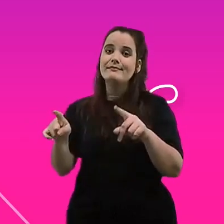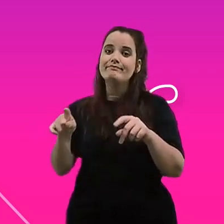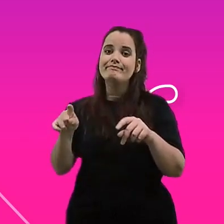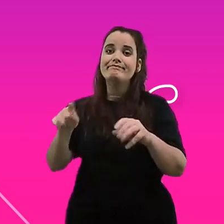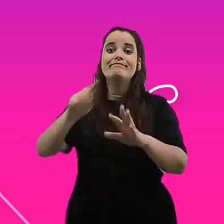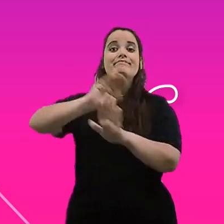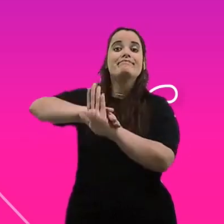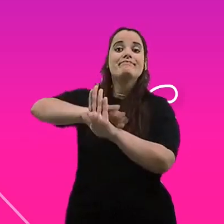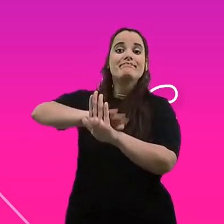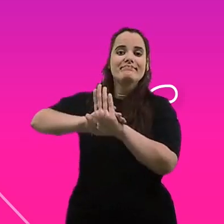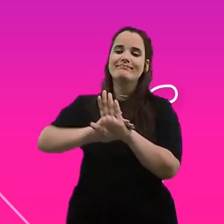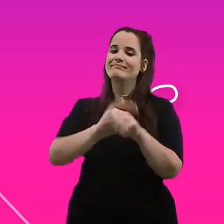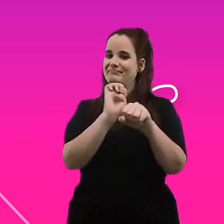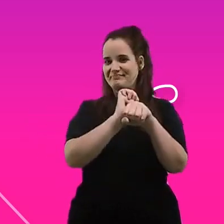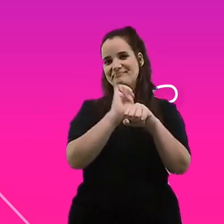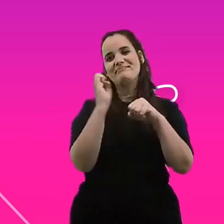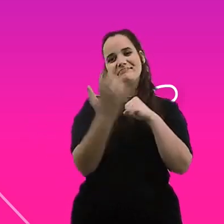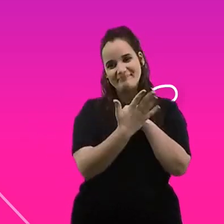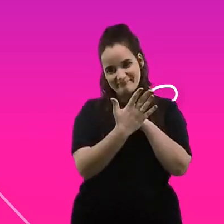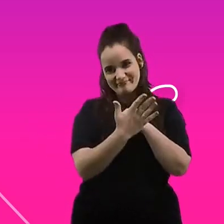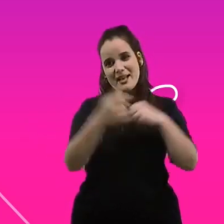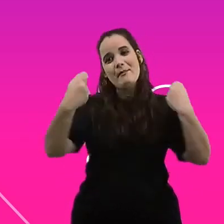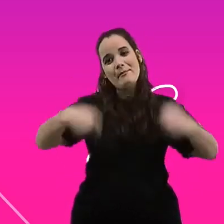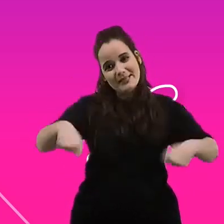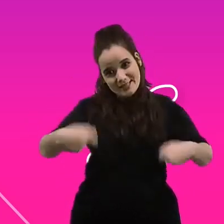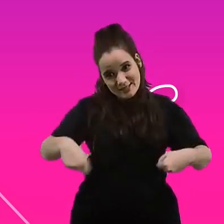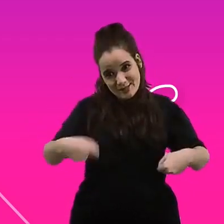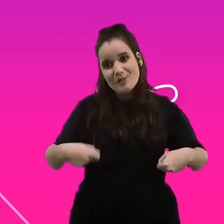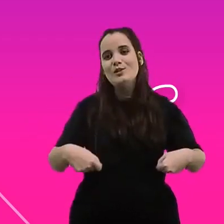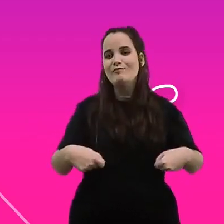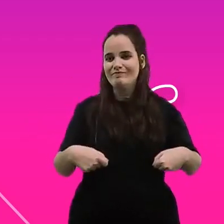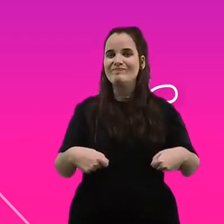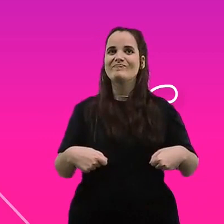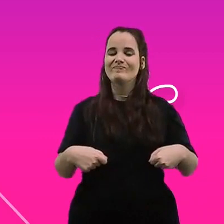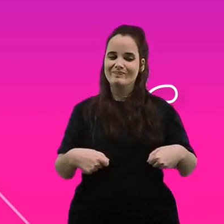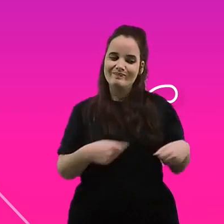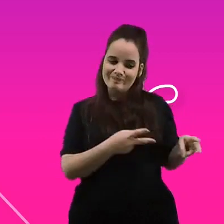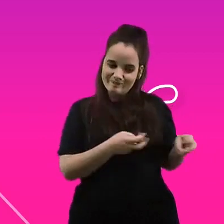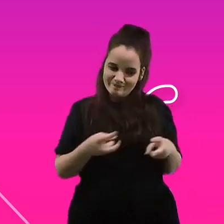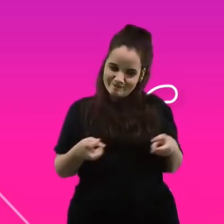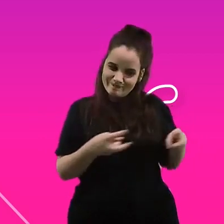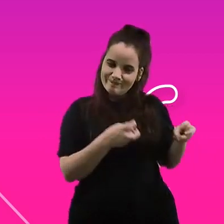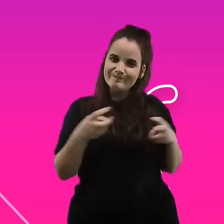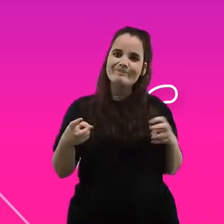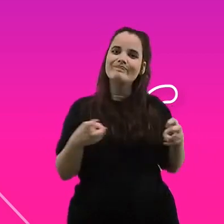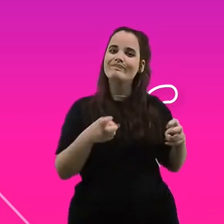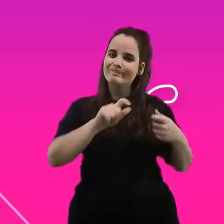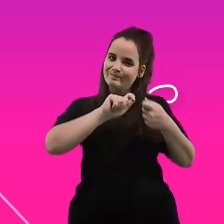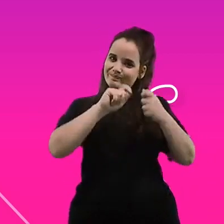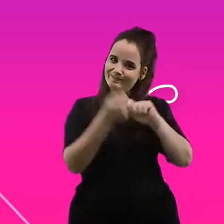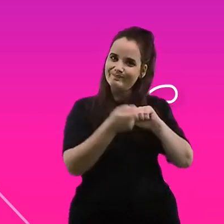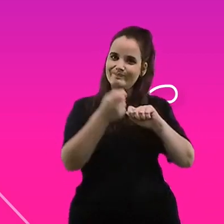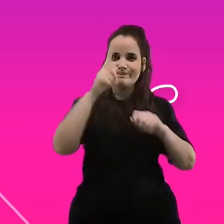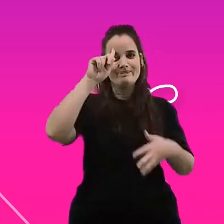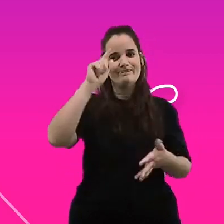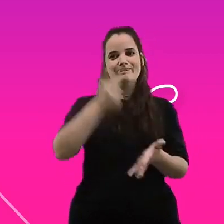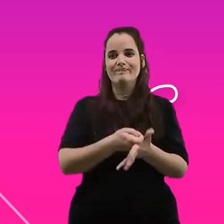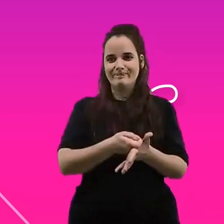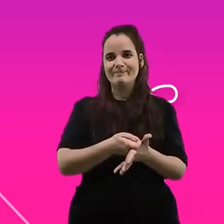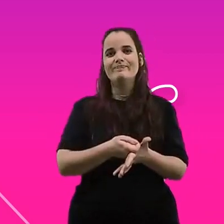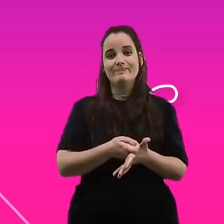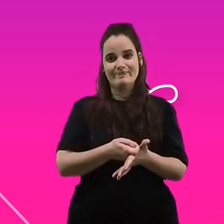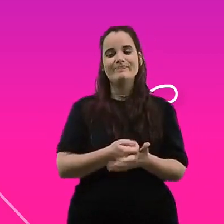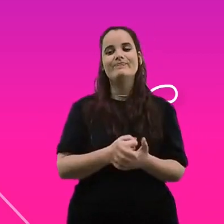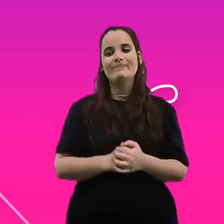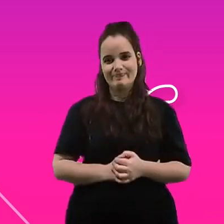uma solução, um diagnóstico, né? E acho que essa é a principal mensagem que eu queria passar. Acho que decisões baseadas em dados,